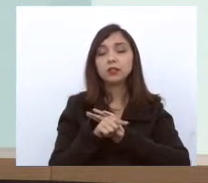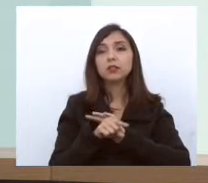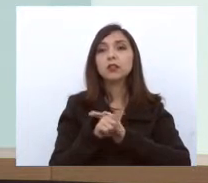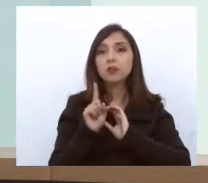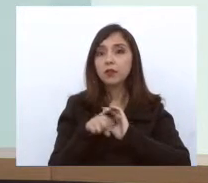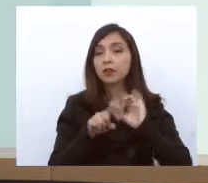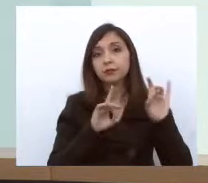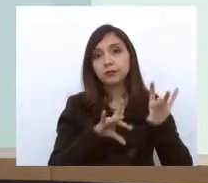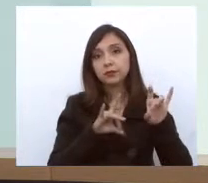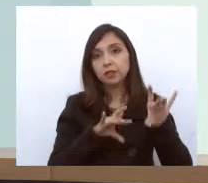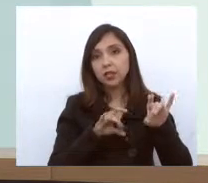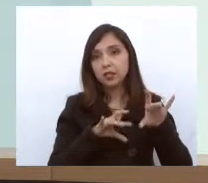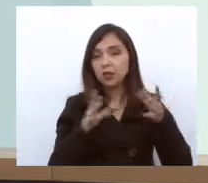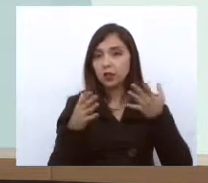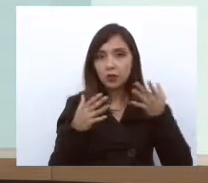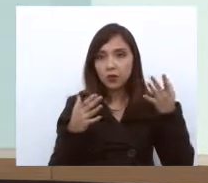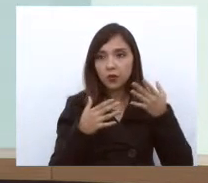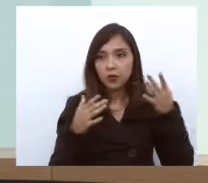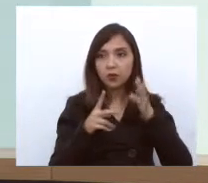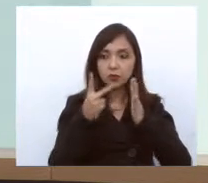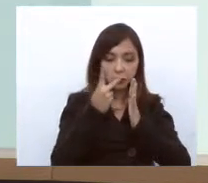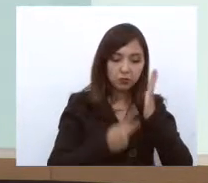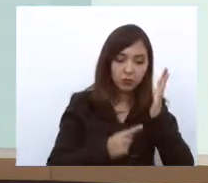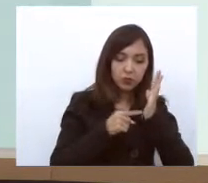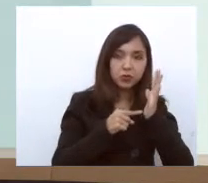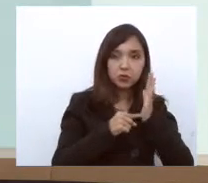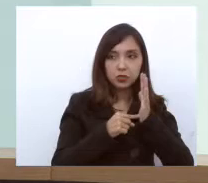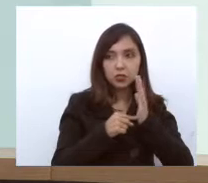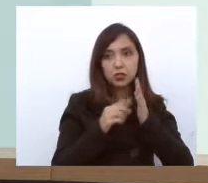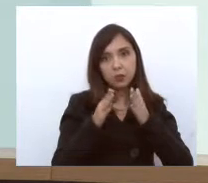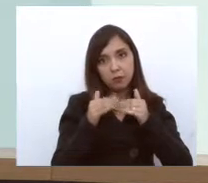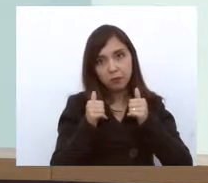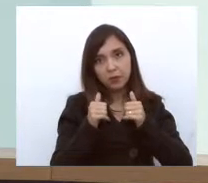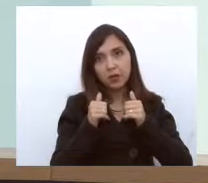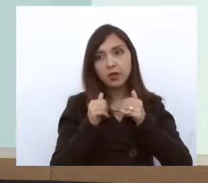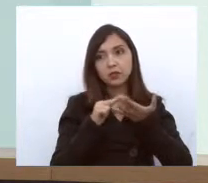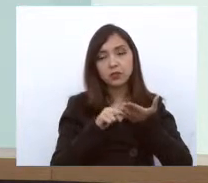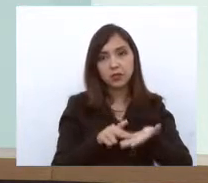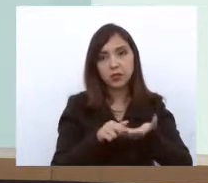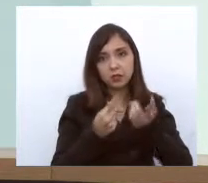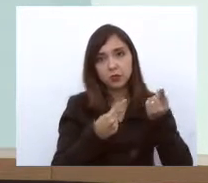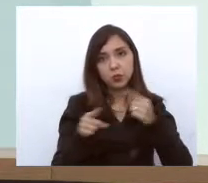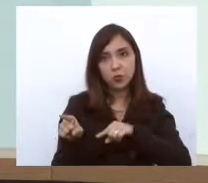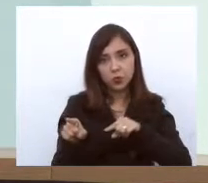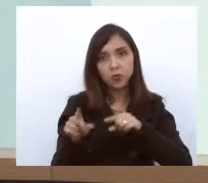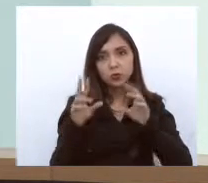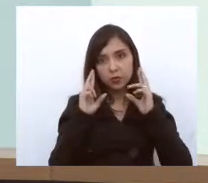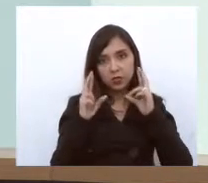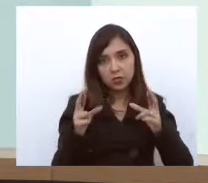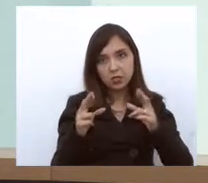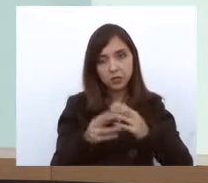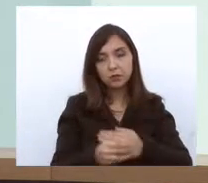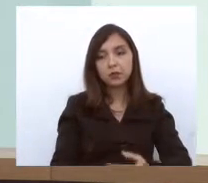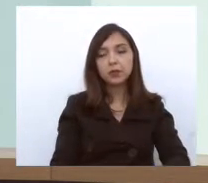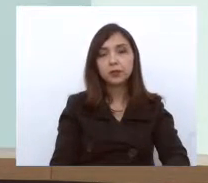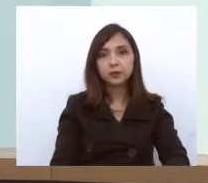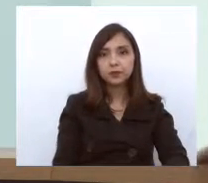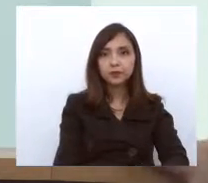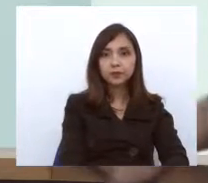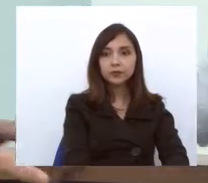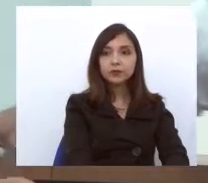meramente técnica. Eu não estou entrando no mérito do projeto de lei. Por isso eu peço, encaminho o voto contrário, com todo respeito à propositura do nobre